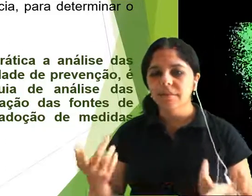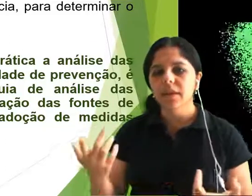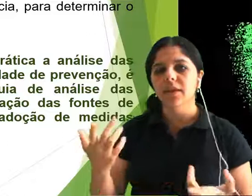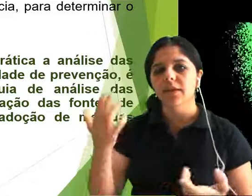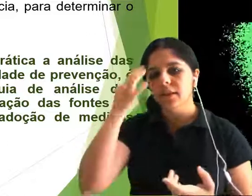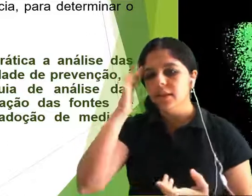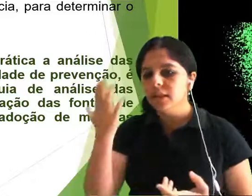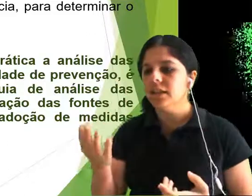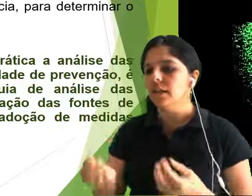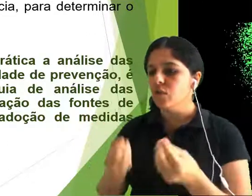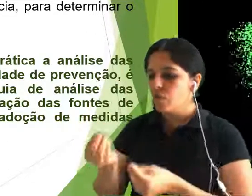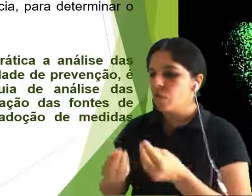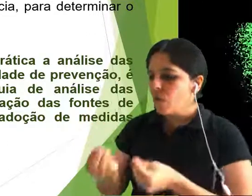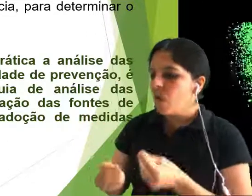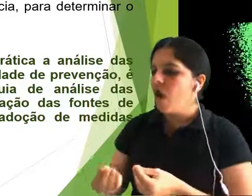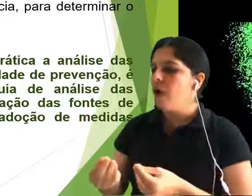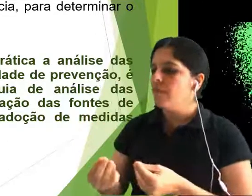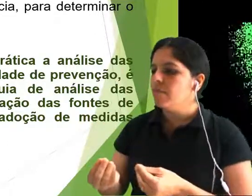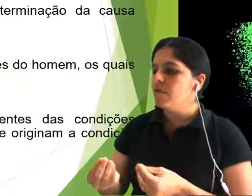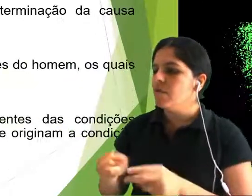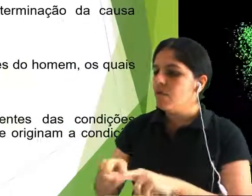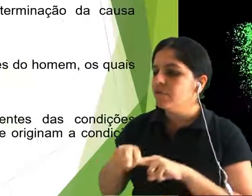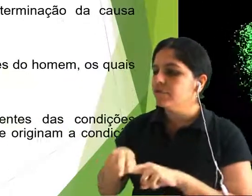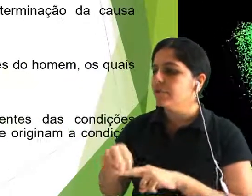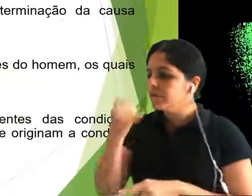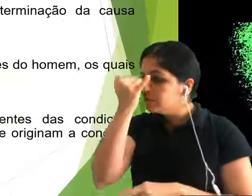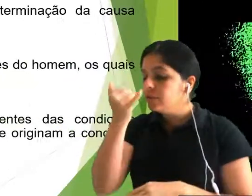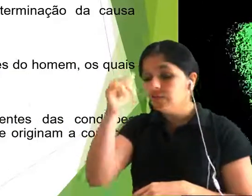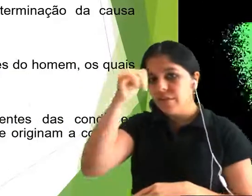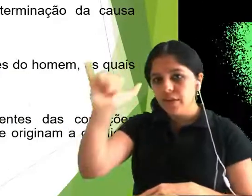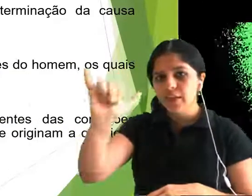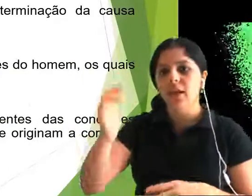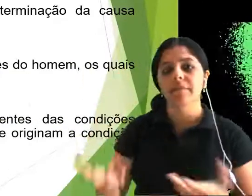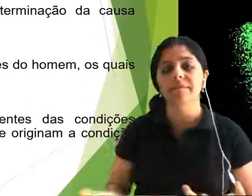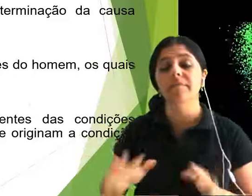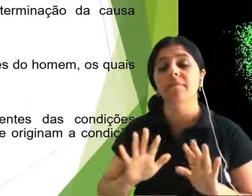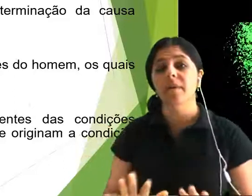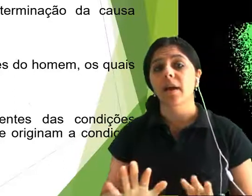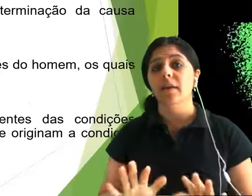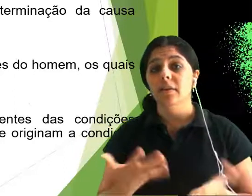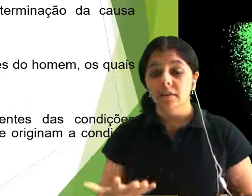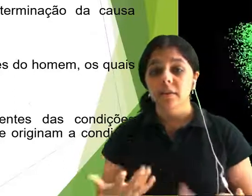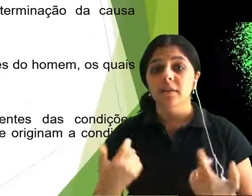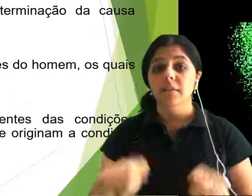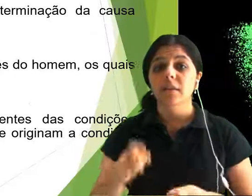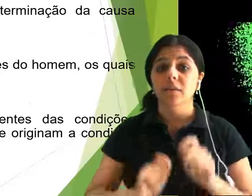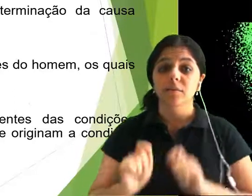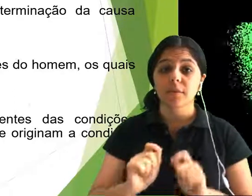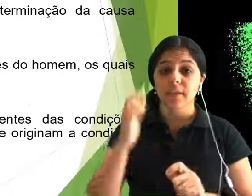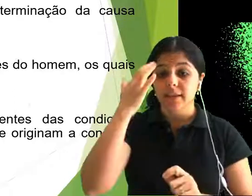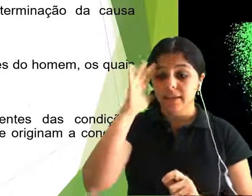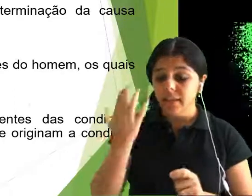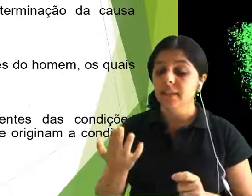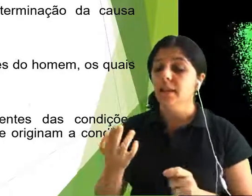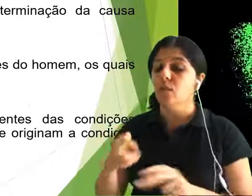a adoção de medidas preventivas, tá? Isso pressupõe o quê? A identificação de